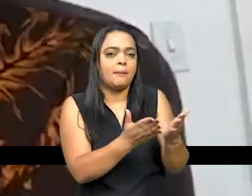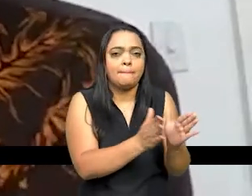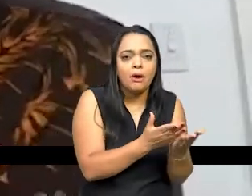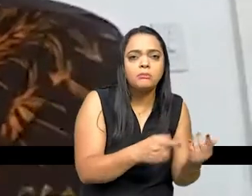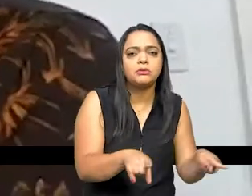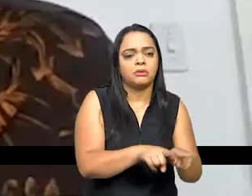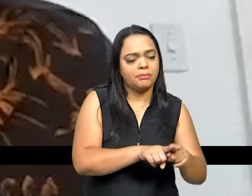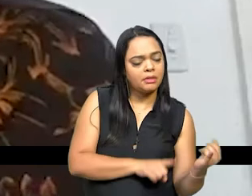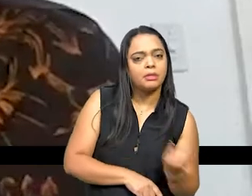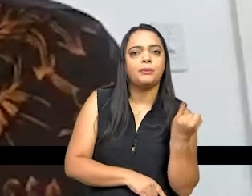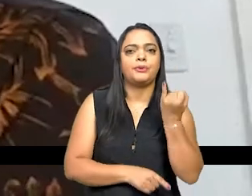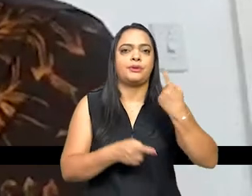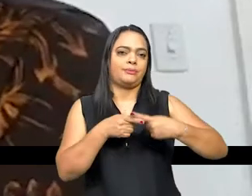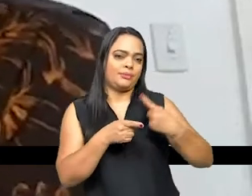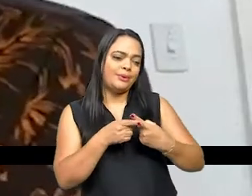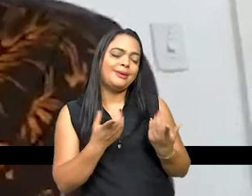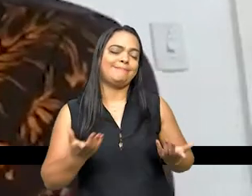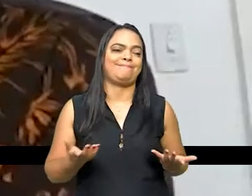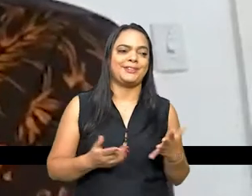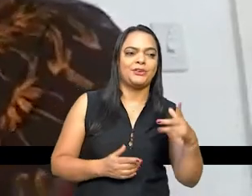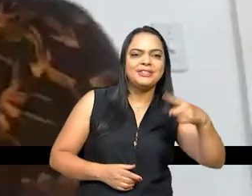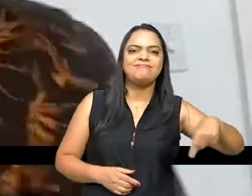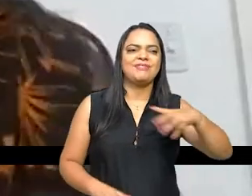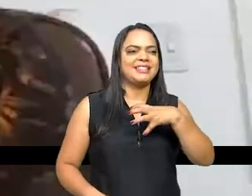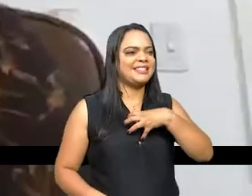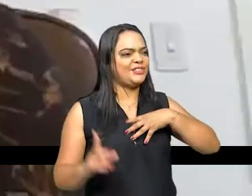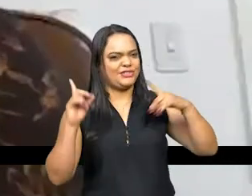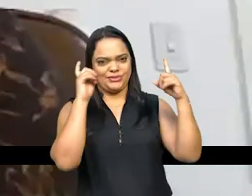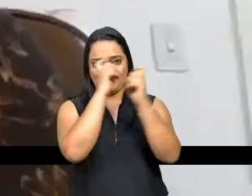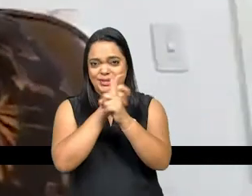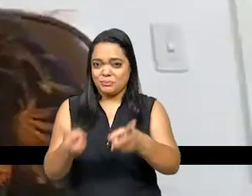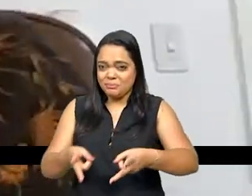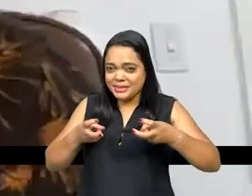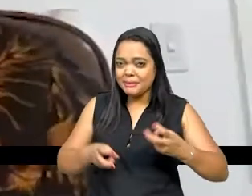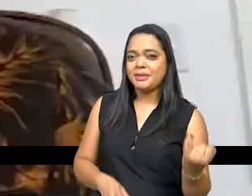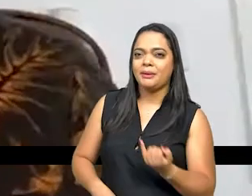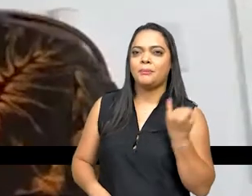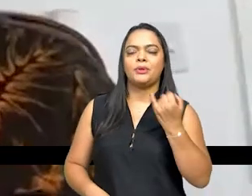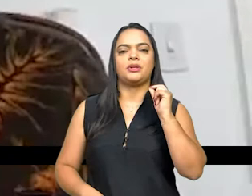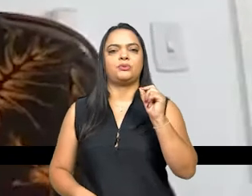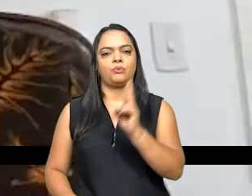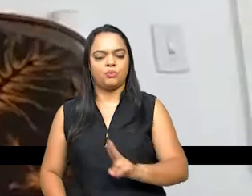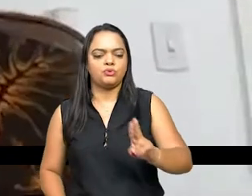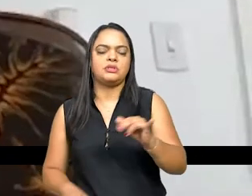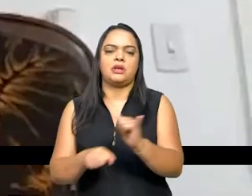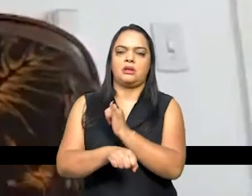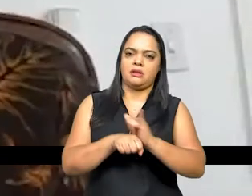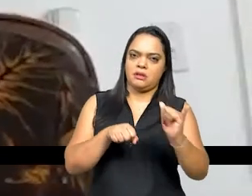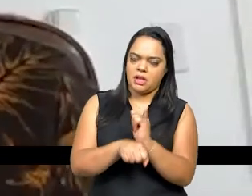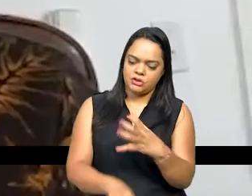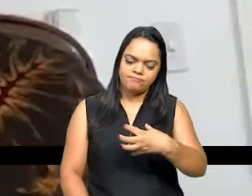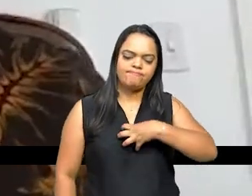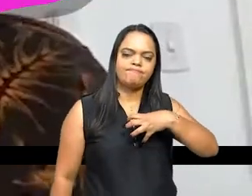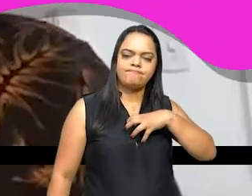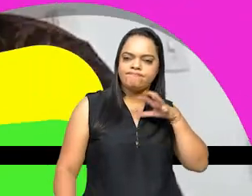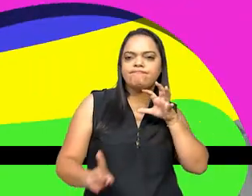importante também, porque por mais difícil que para eles seja perceber isso, é importante utilizar essa estratégia da sensibilização lá